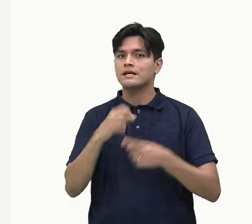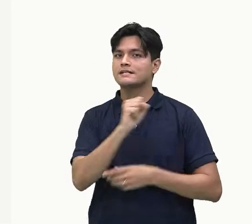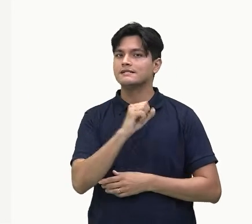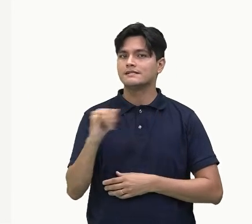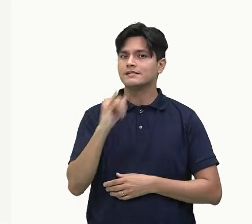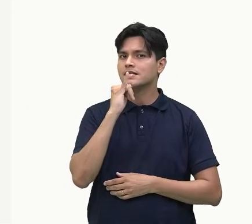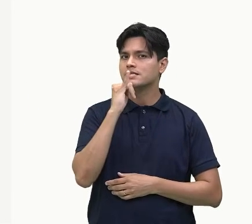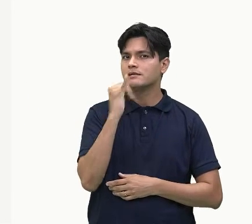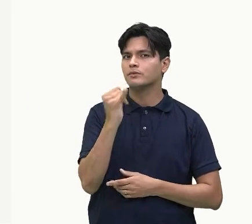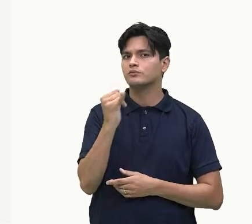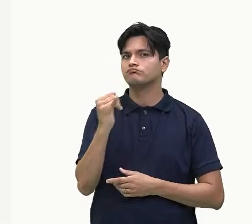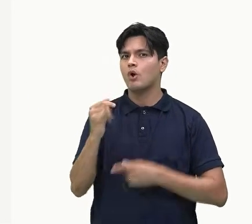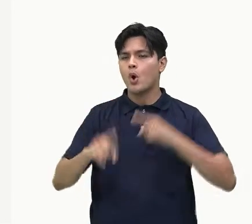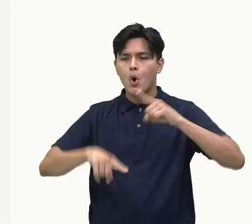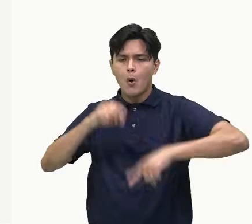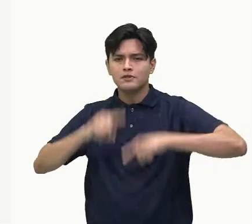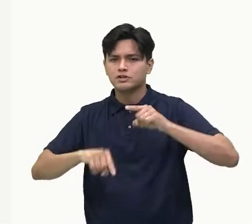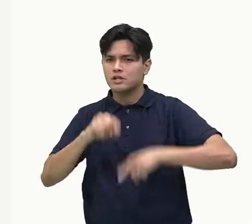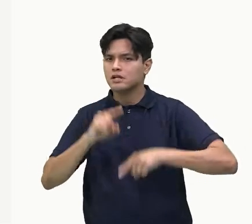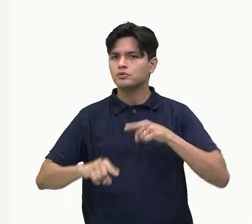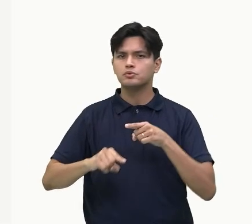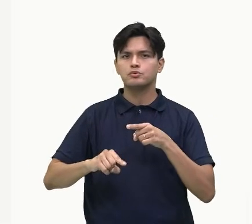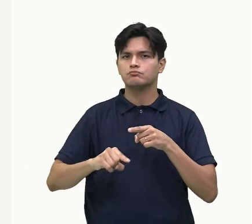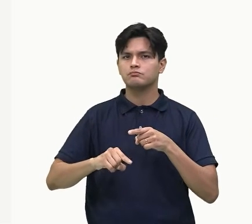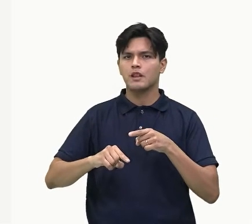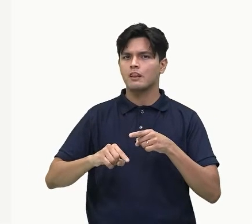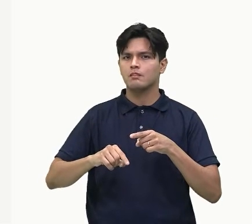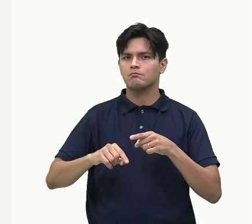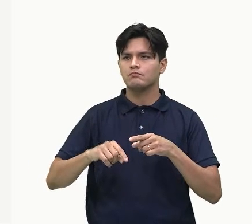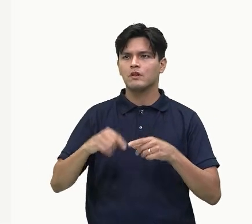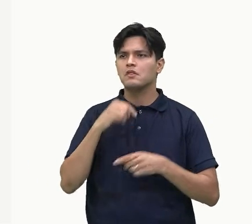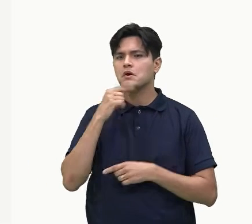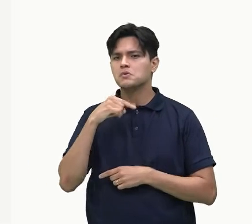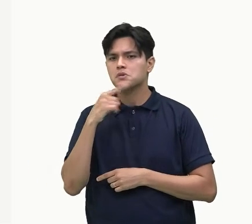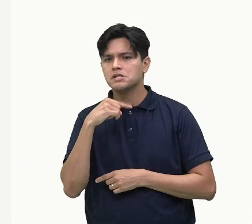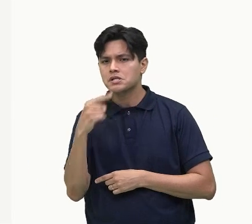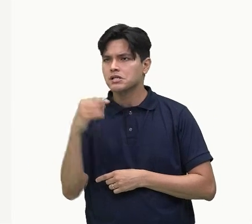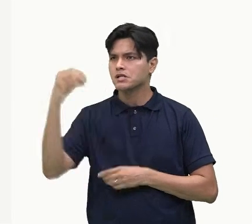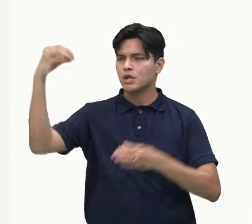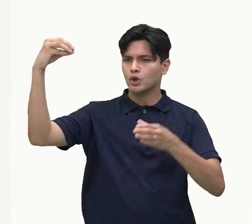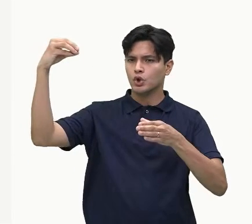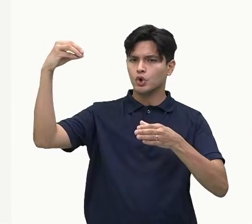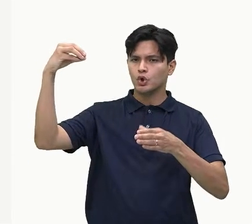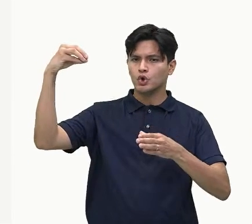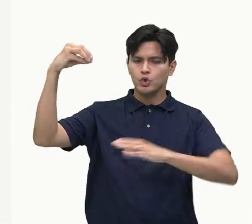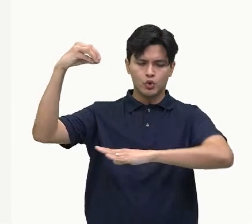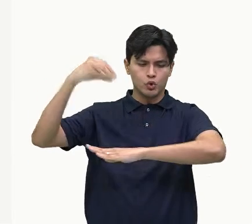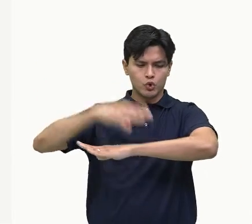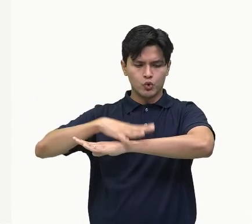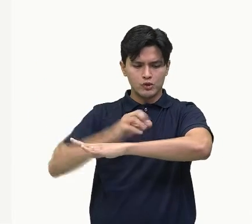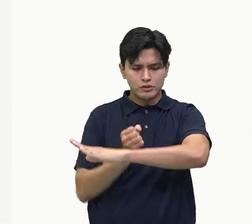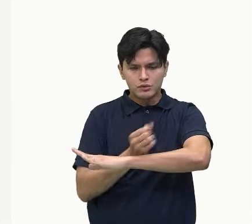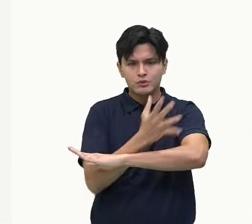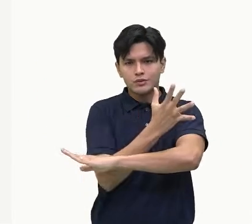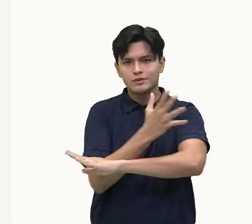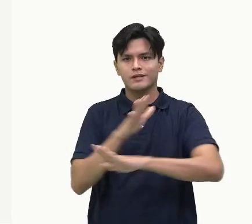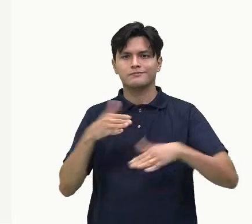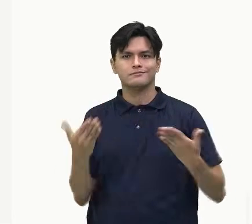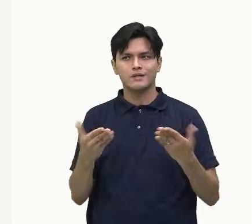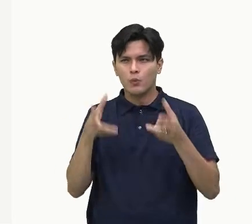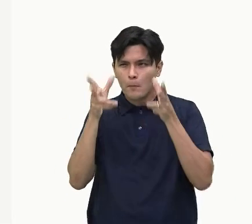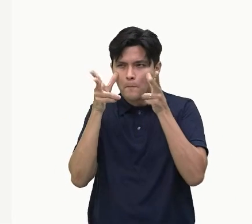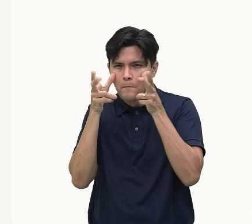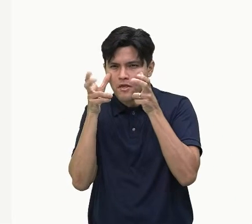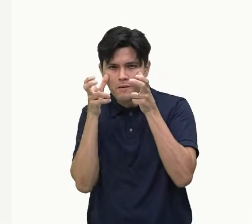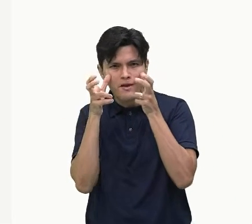gente não enxerga esses objetos. Um espelho, né, um exemplo também de um objeto que reflete a luz, ele não produz sua luz, só